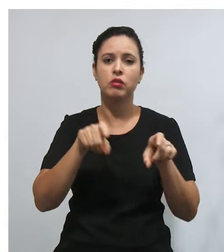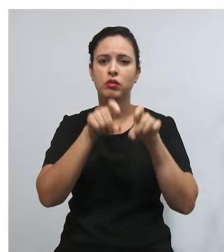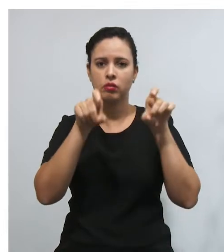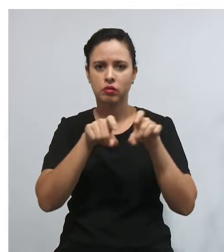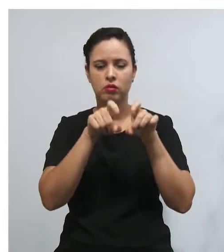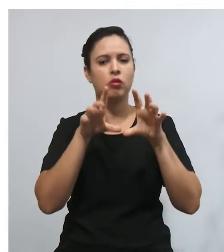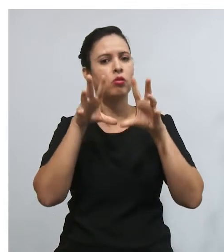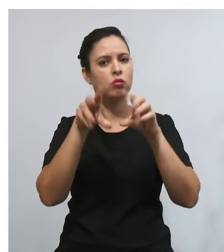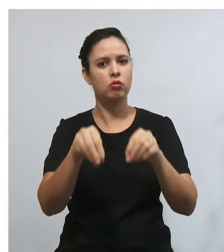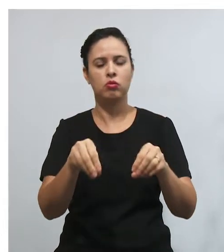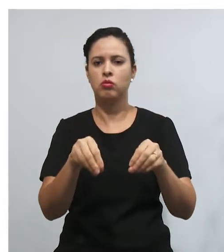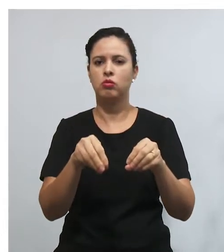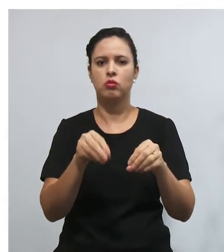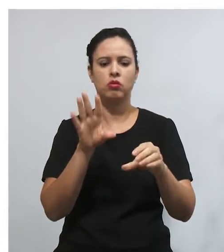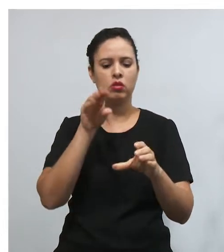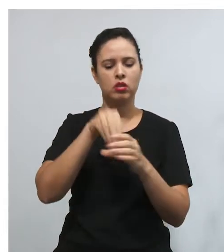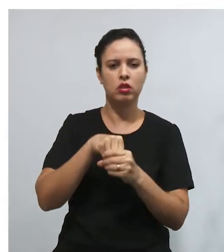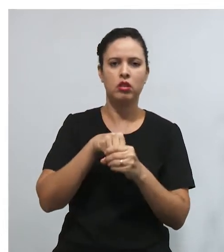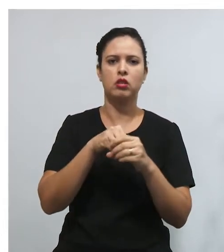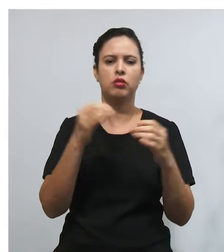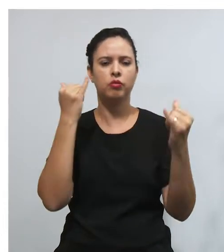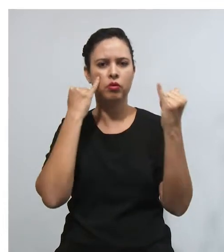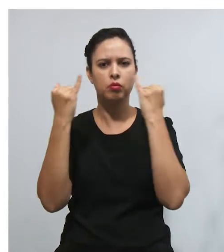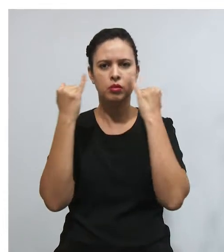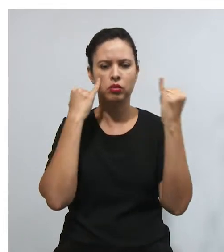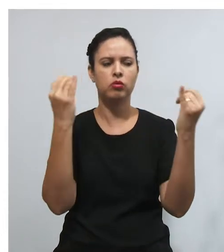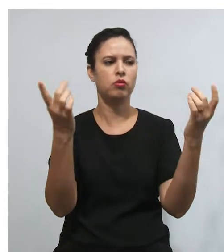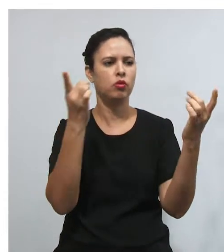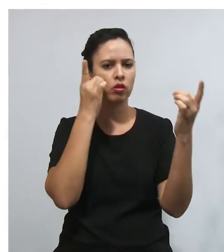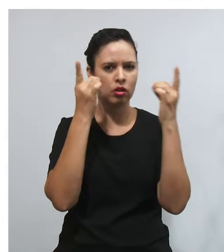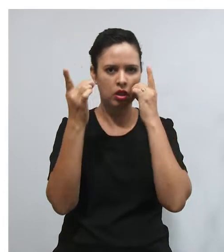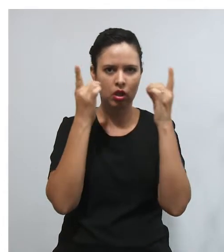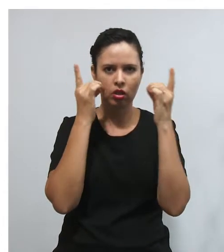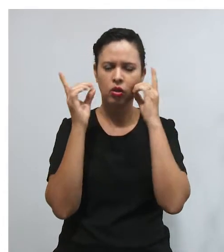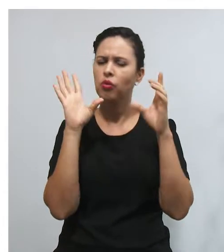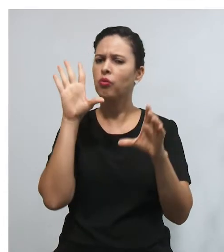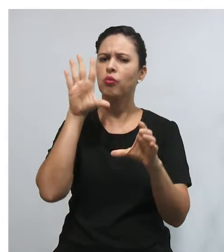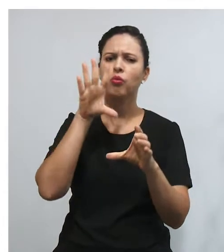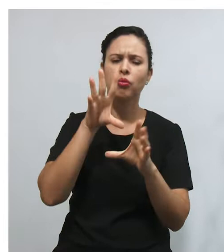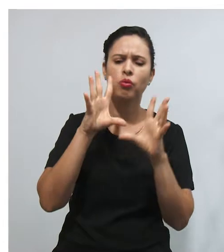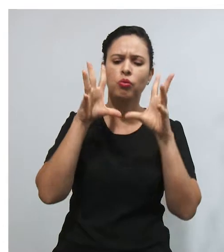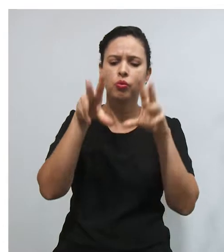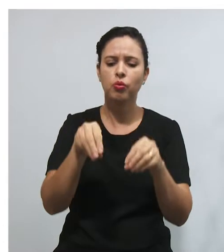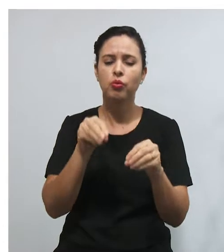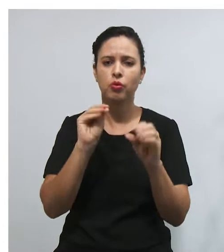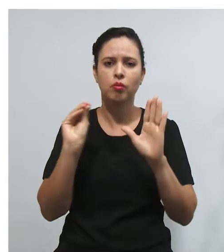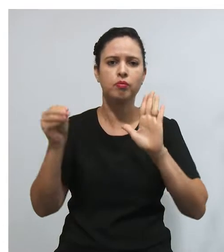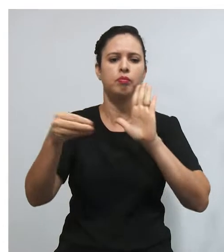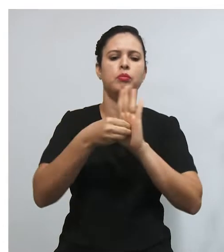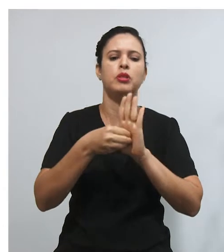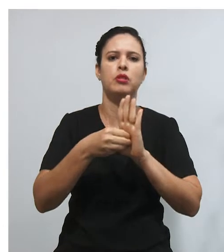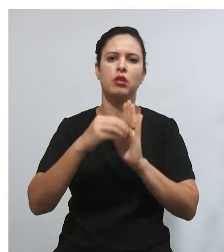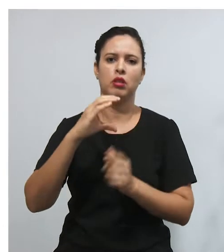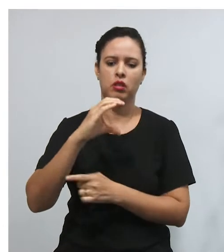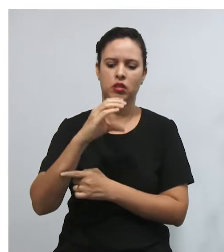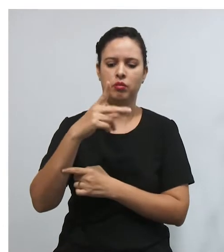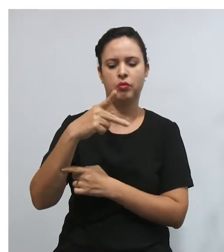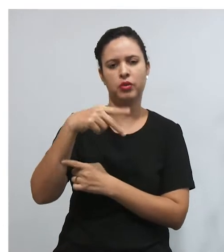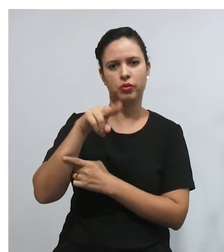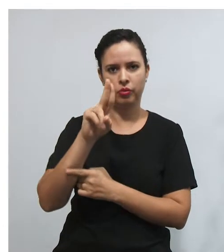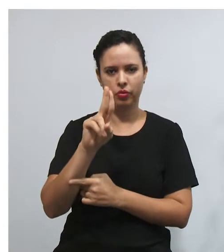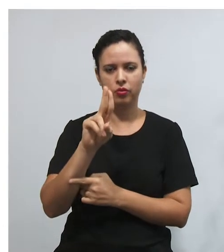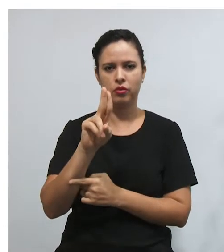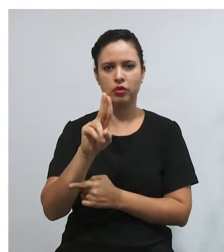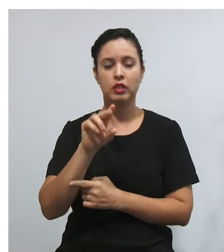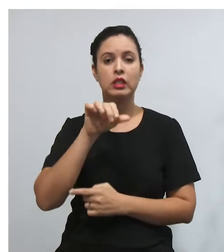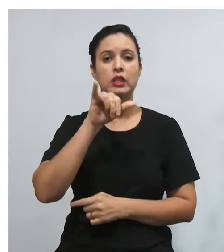de dados. Tudo passa, todas as informações, elas caem no processador. Sem a unidade central